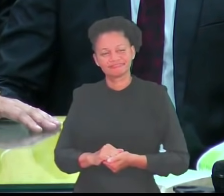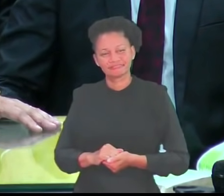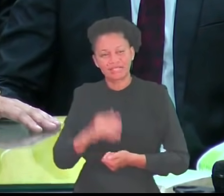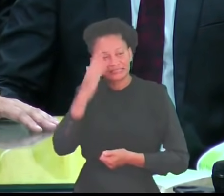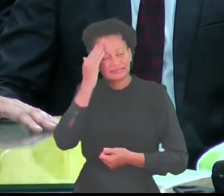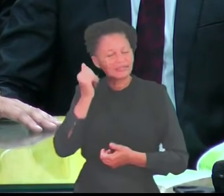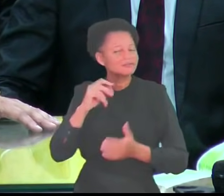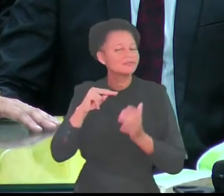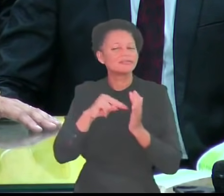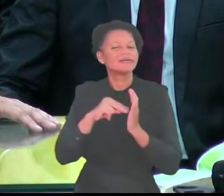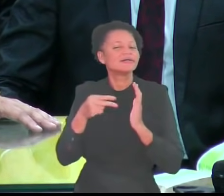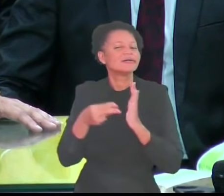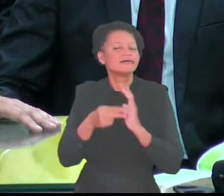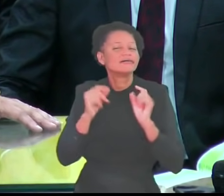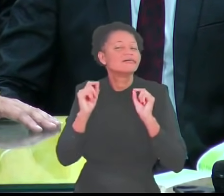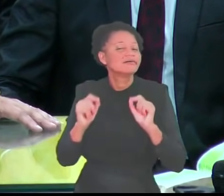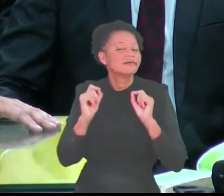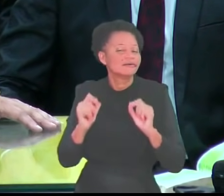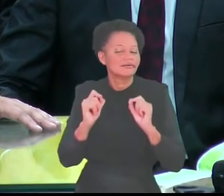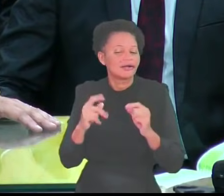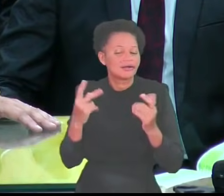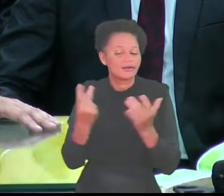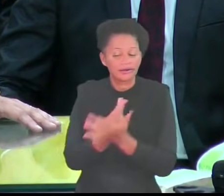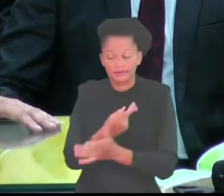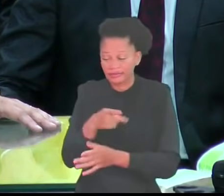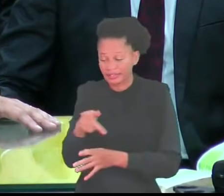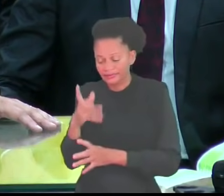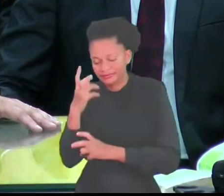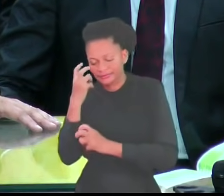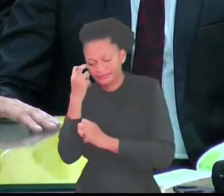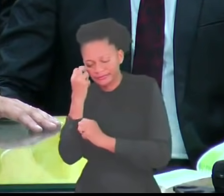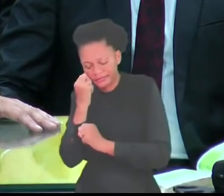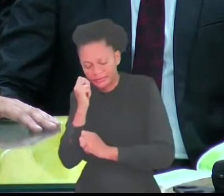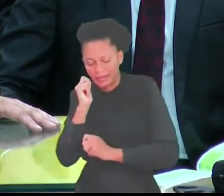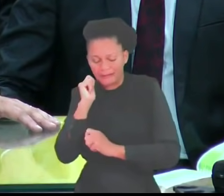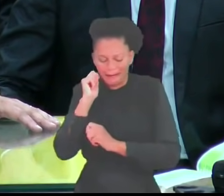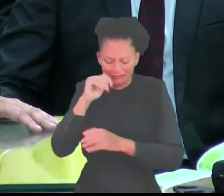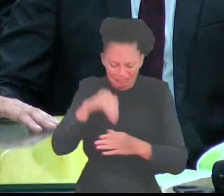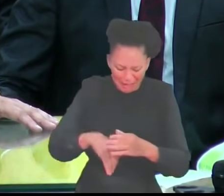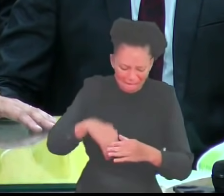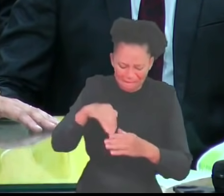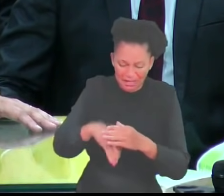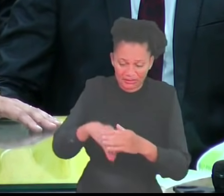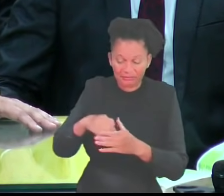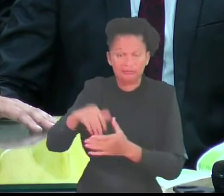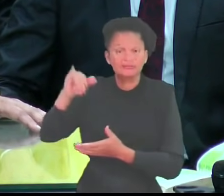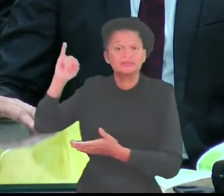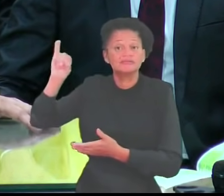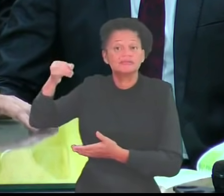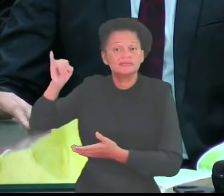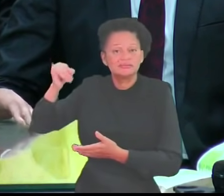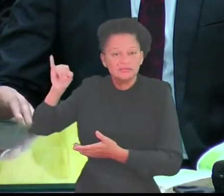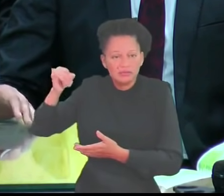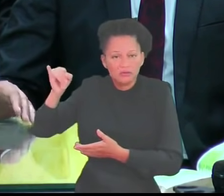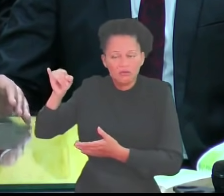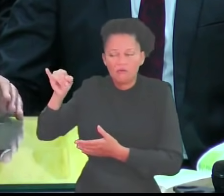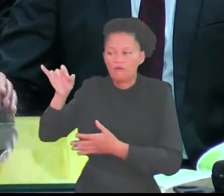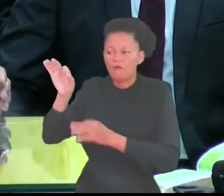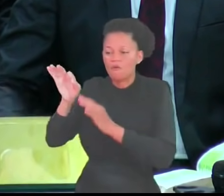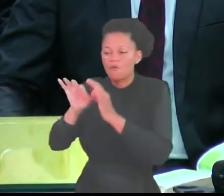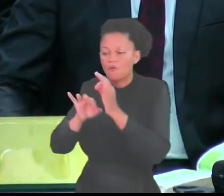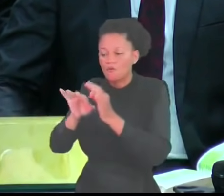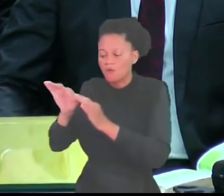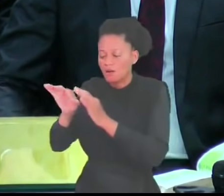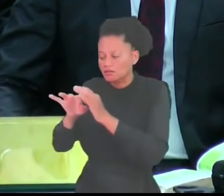Sabe o que era que estava acontecendo enquanto os soldados dormiam depois de terem cavado? Jeová estava fazendo com que